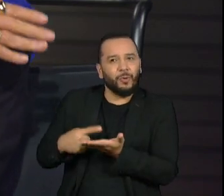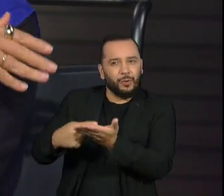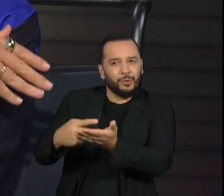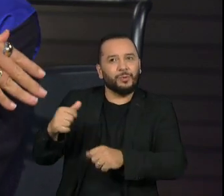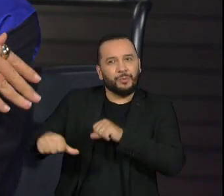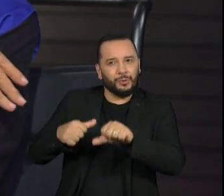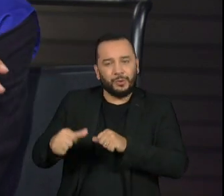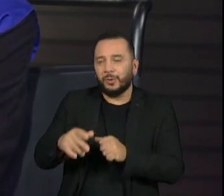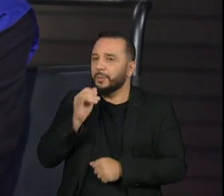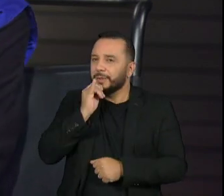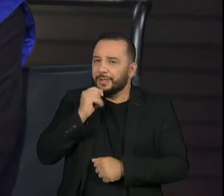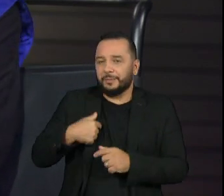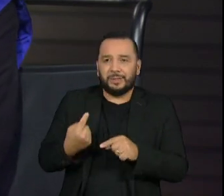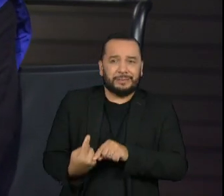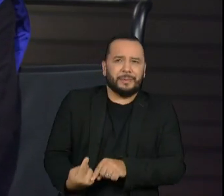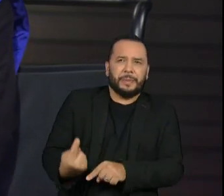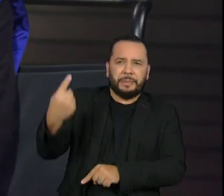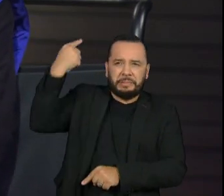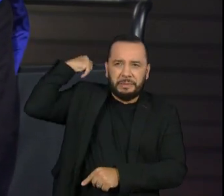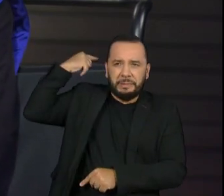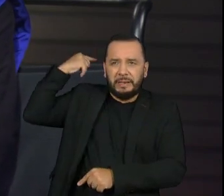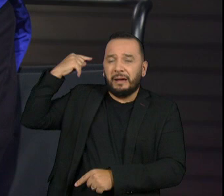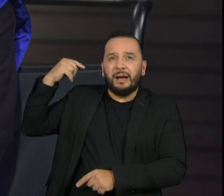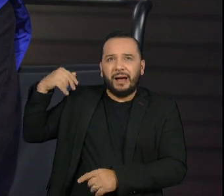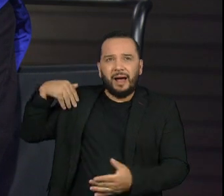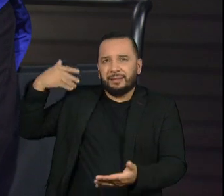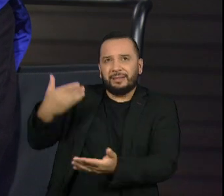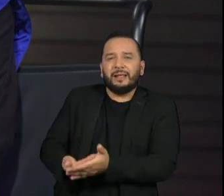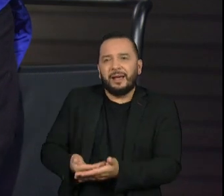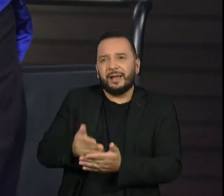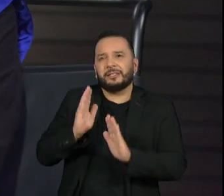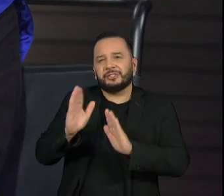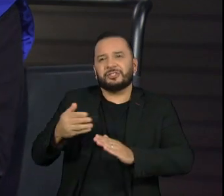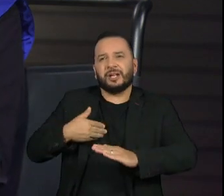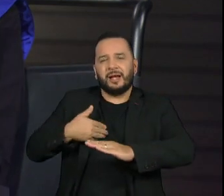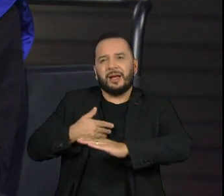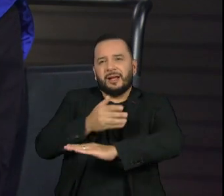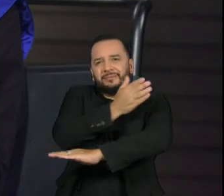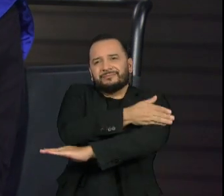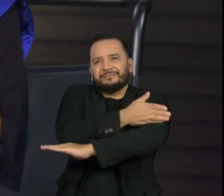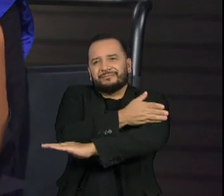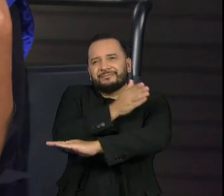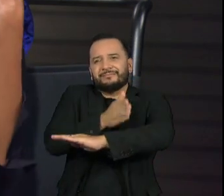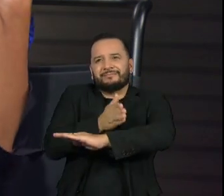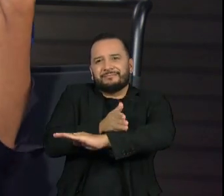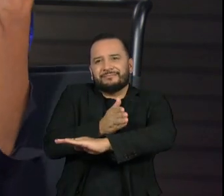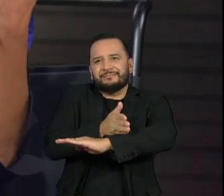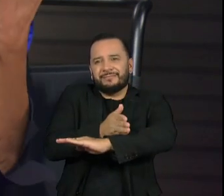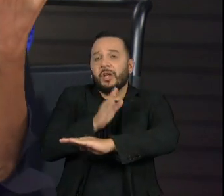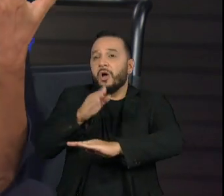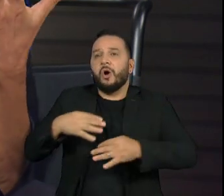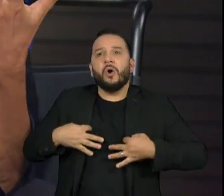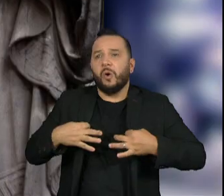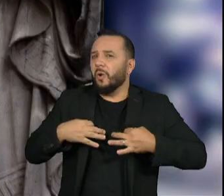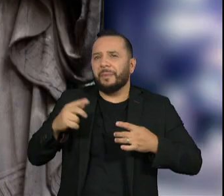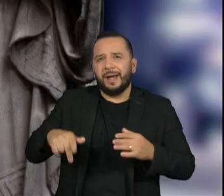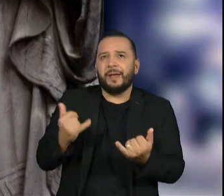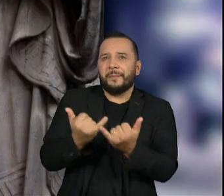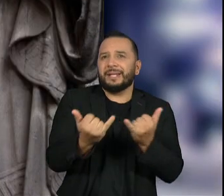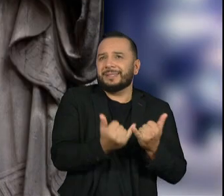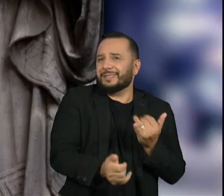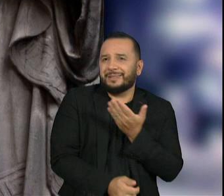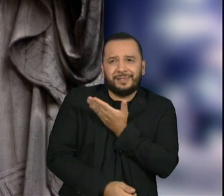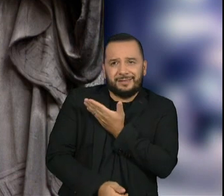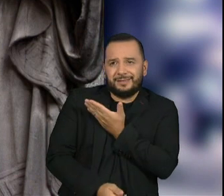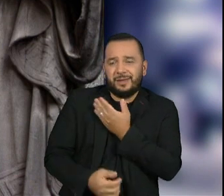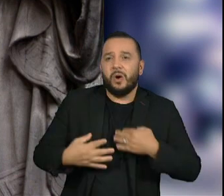desde a antiguidade até praticamente final da Idade Média, as roupas eram muito parecidas, eram basicamente túnicas. O homem e a mulher